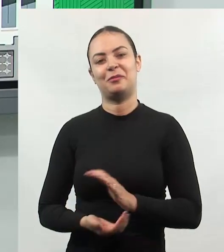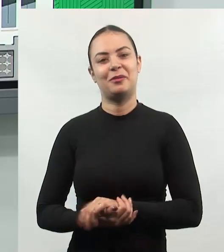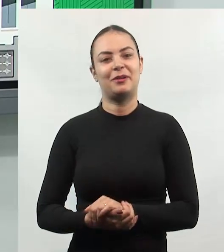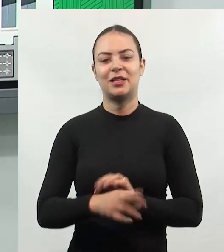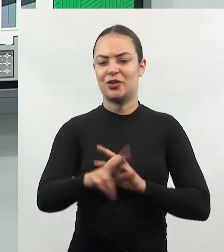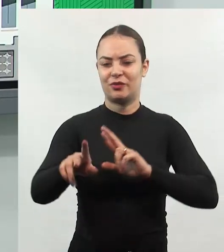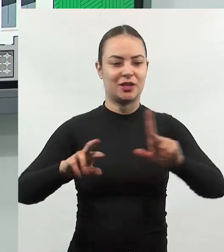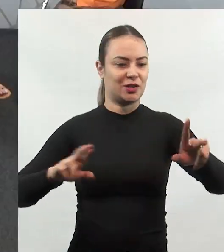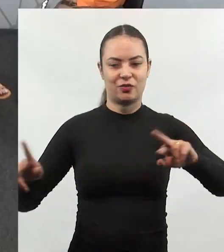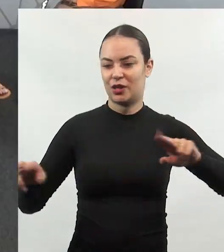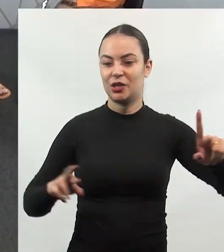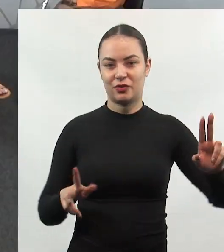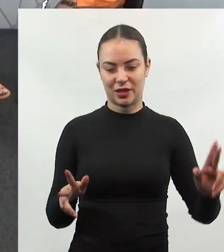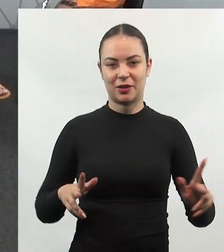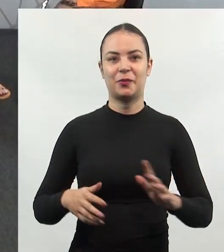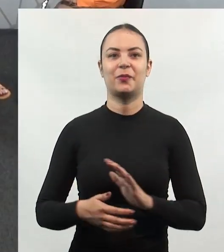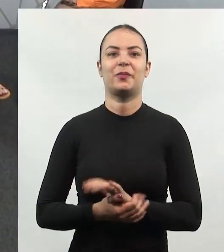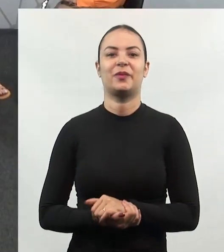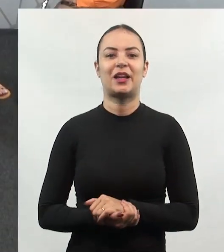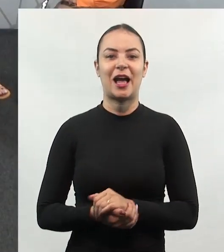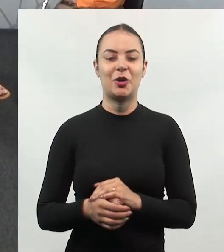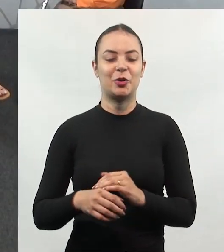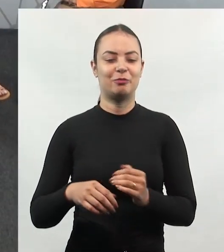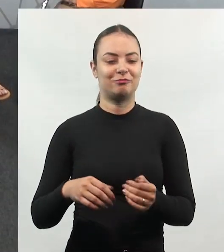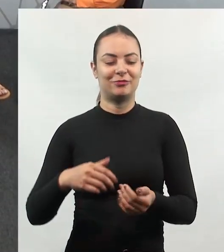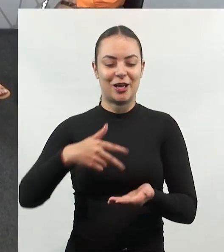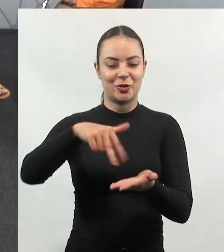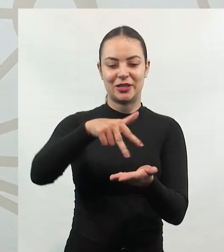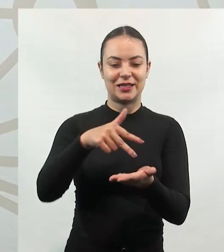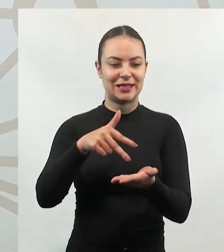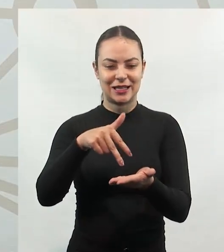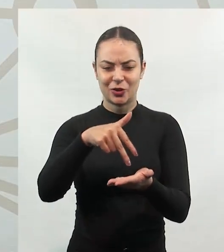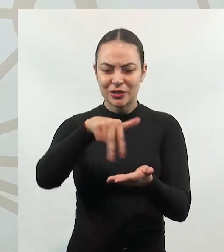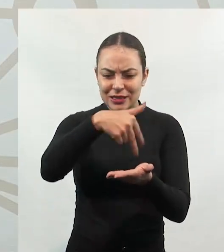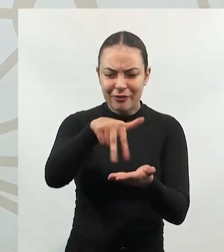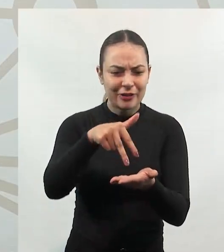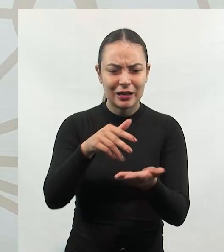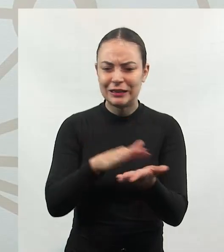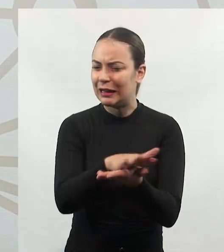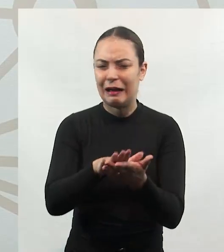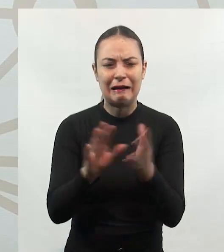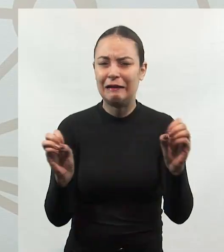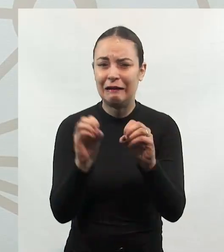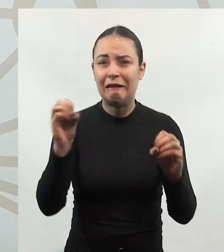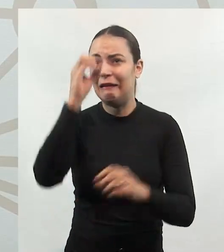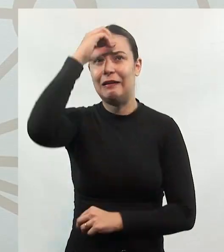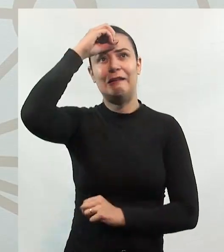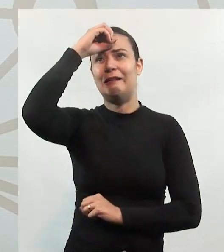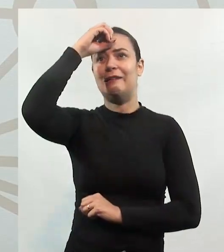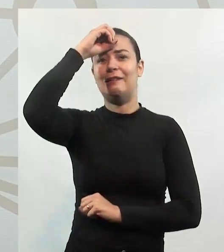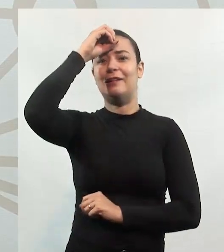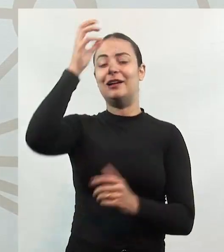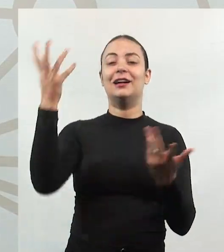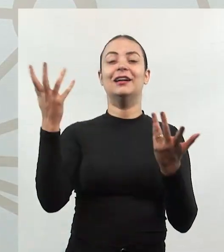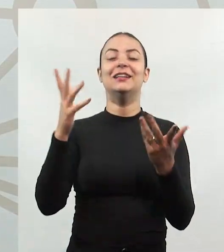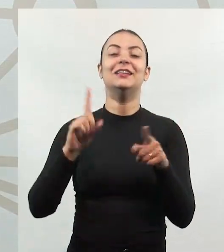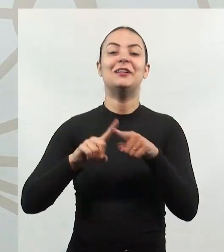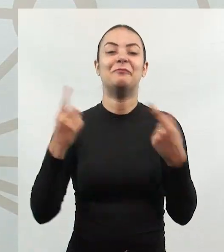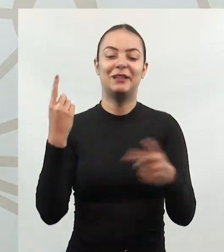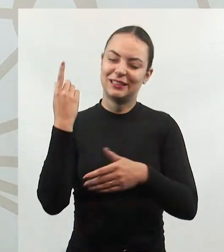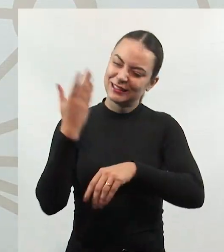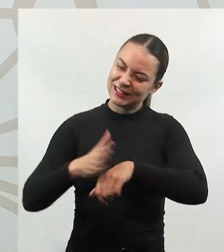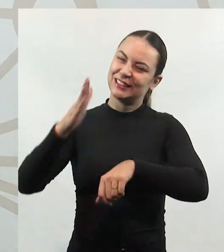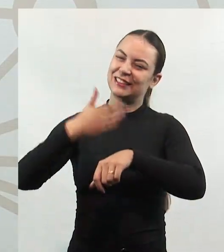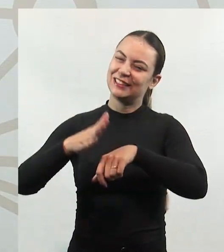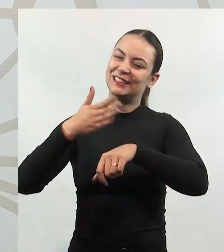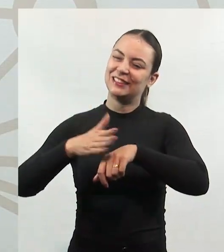dessa Caltrim, eu construção. me Eu lembro que a achei gente lá. contratou, se juntou, né? A turma se juntou, cada um deu uns caraminguá lá que tinha que pedir da mãe, né? Que a